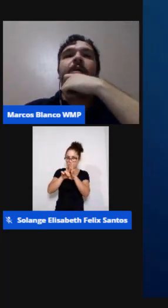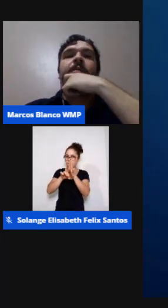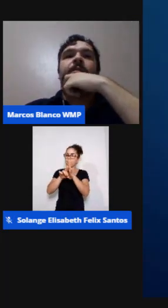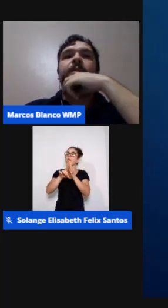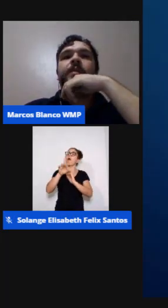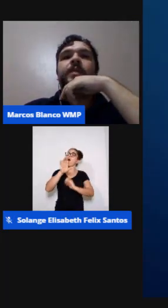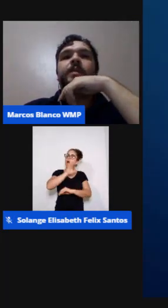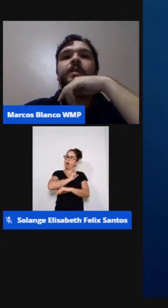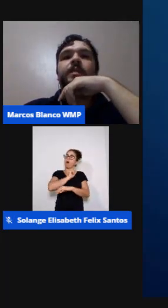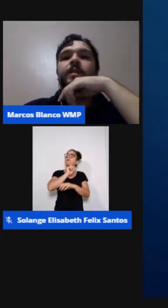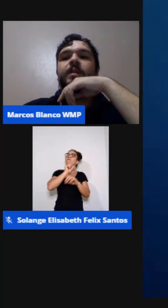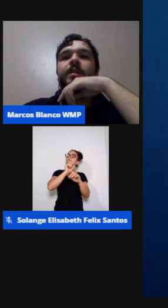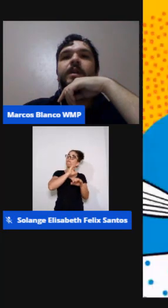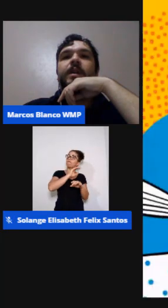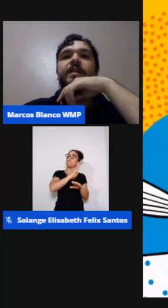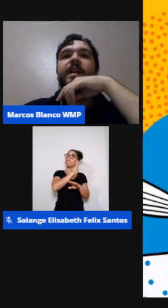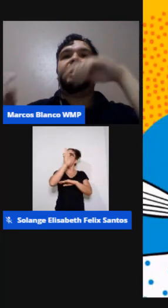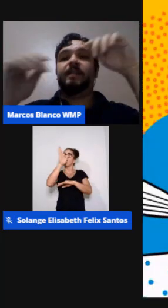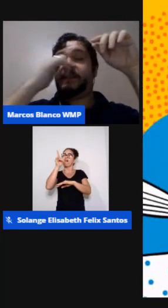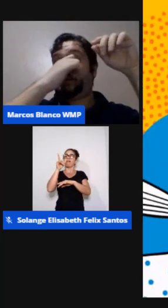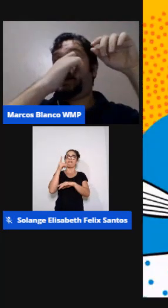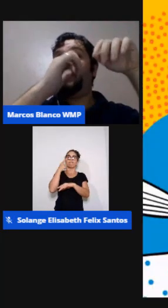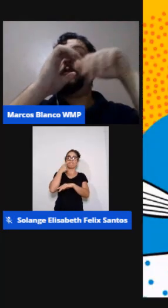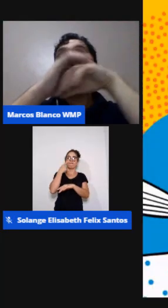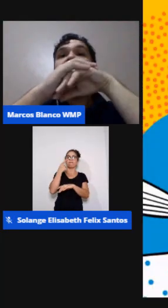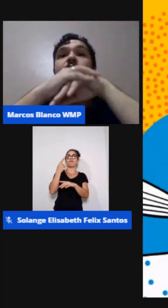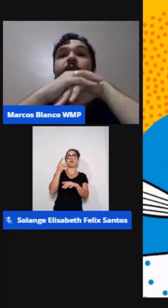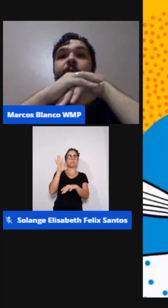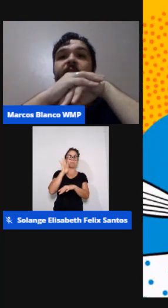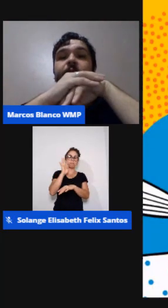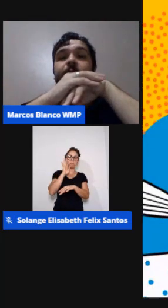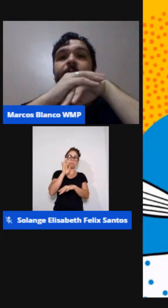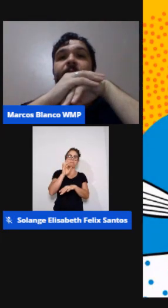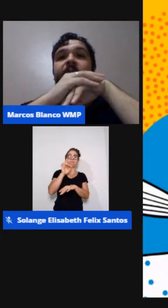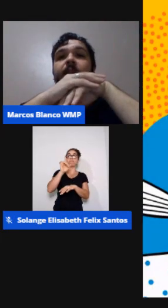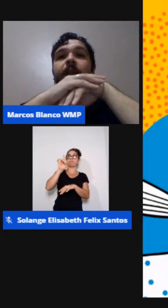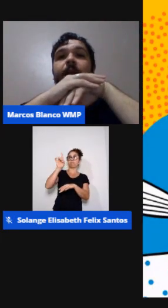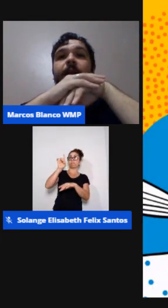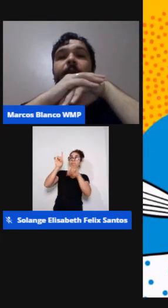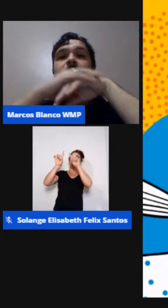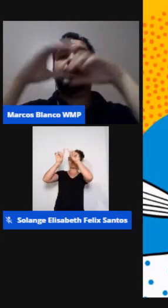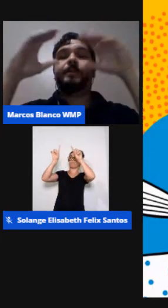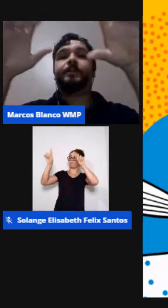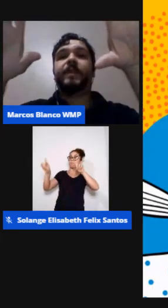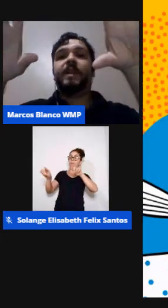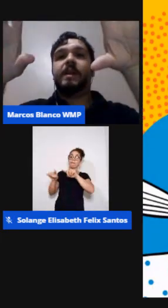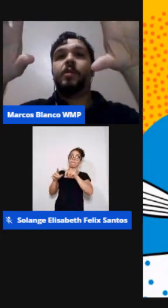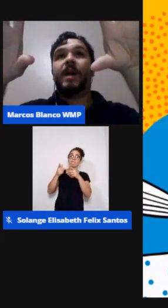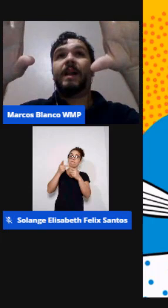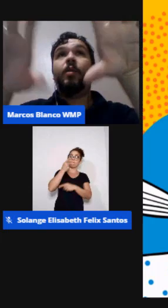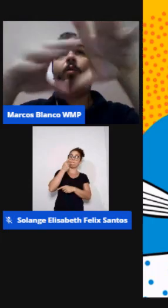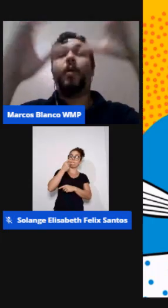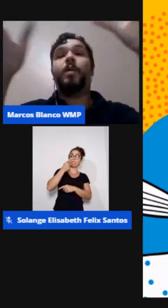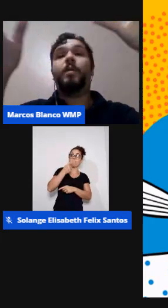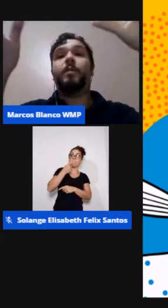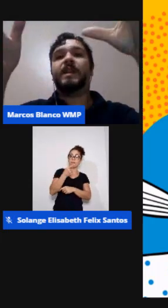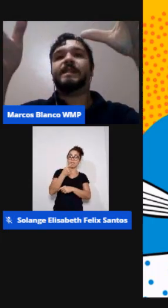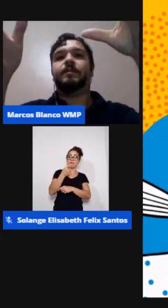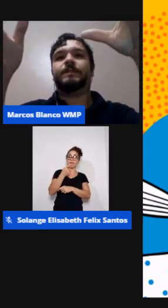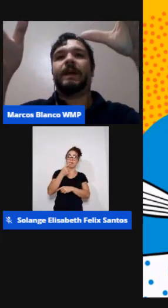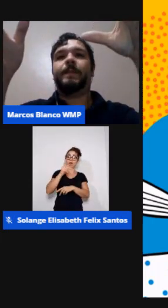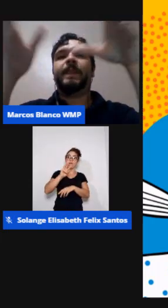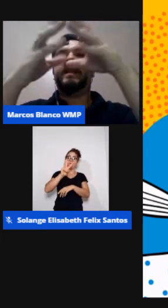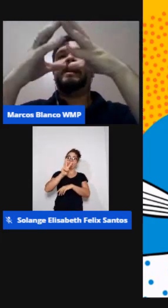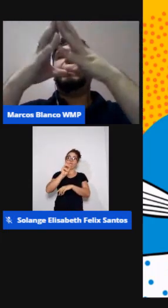olhada, fica bem legal. E aqui você tem o Fale com o Volbito, é um canal